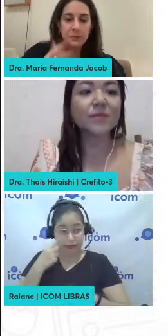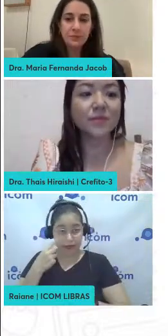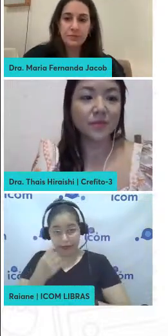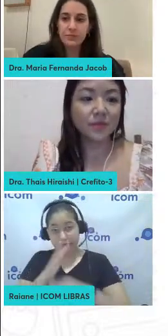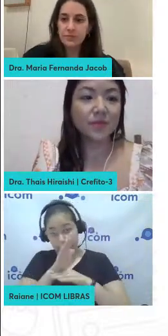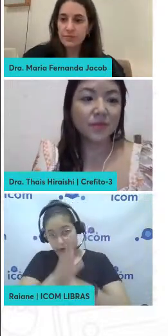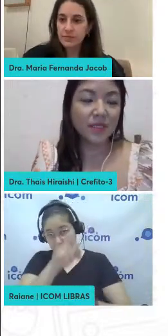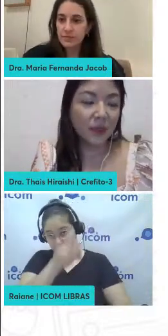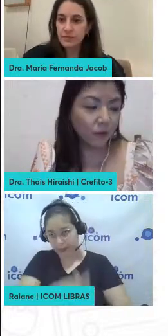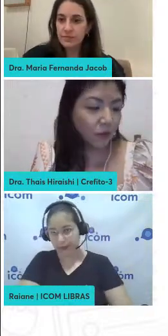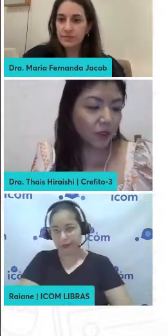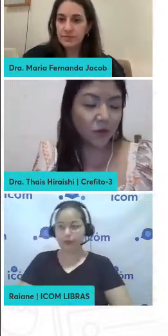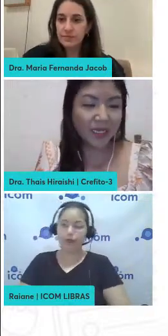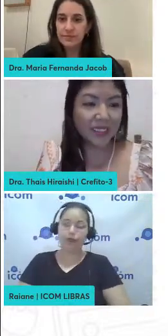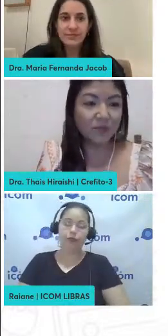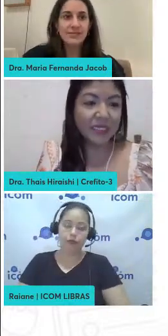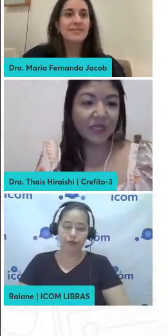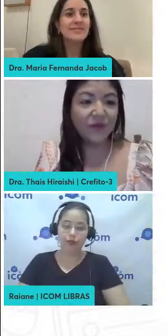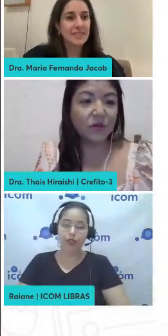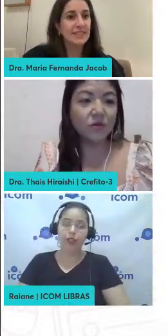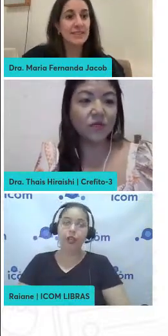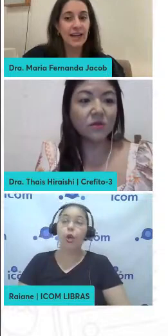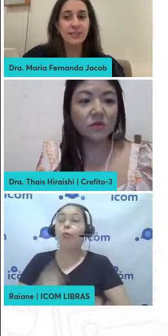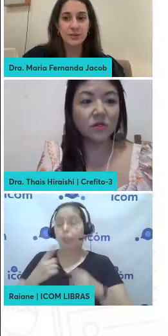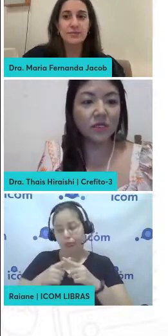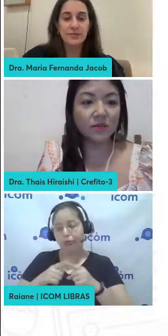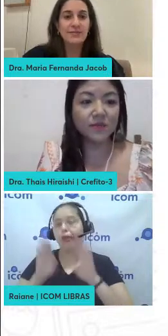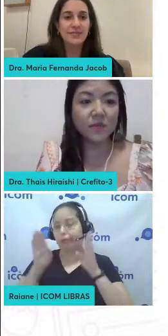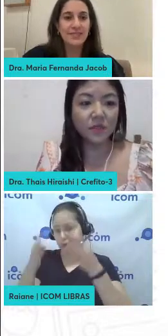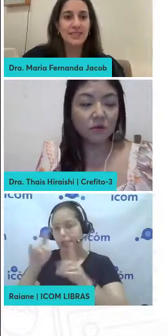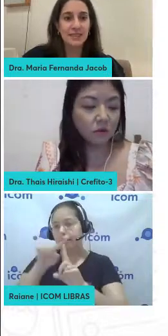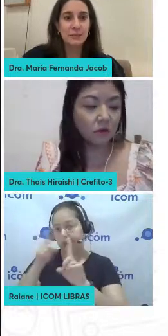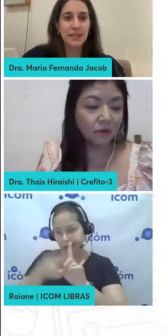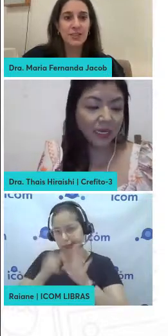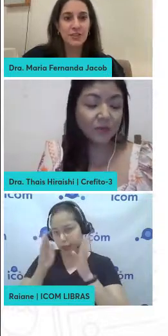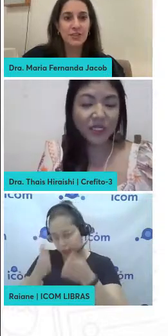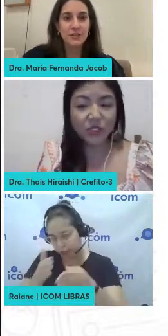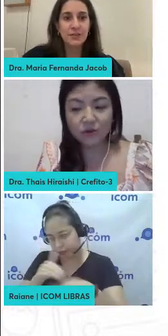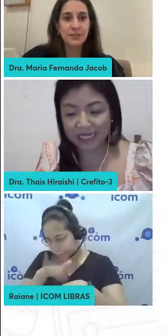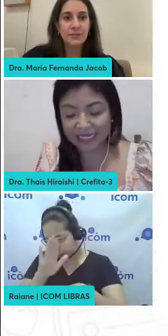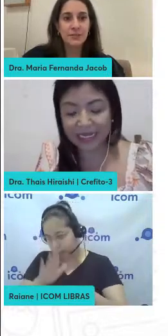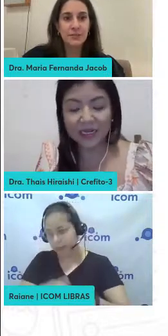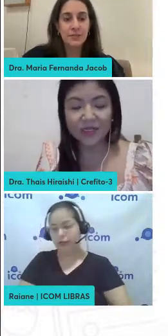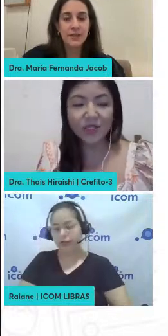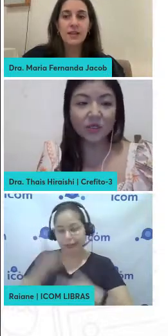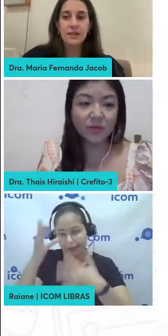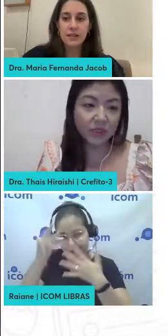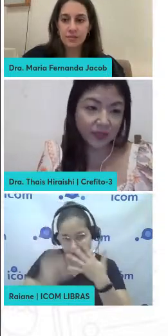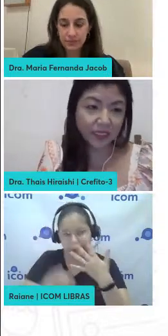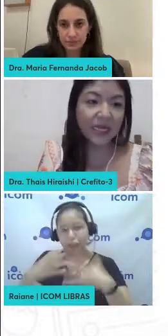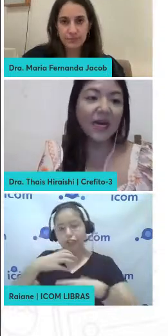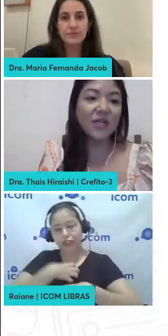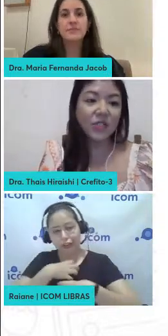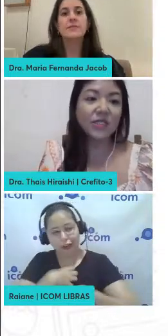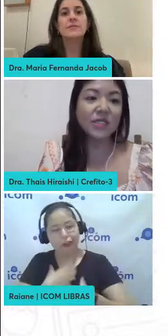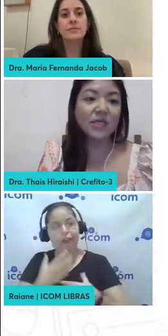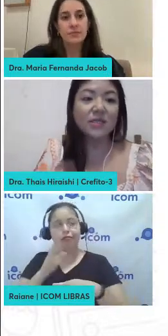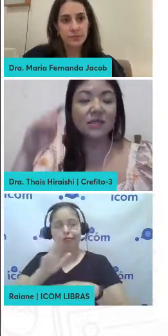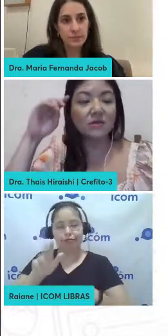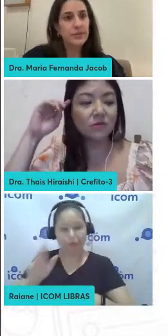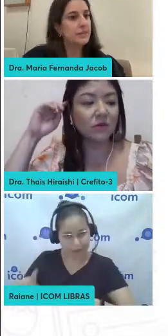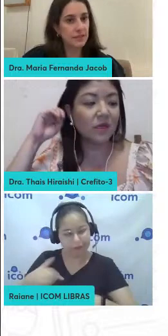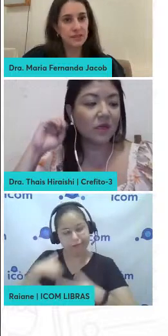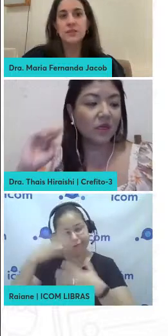gestante. Que é um público mais específico, né, doutora? Com mais particularidades, especificidades,